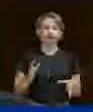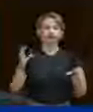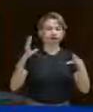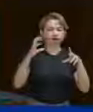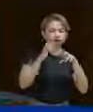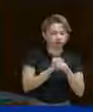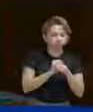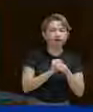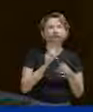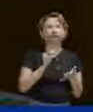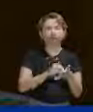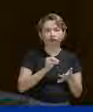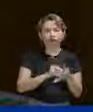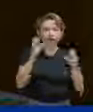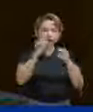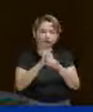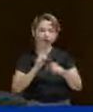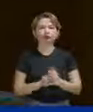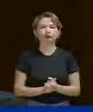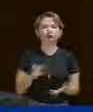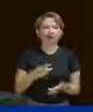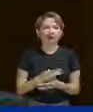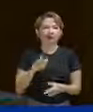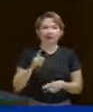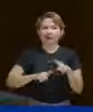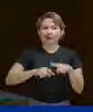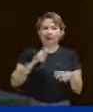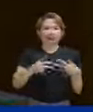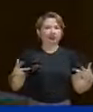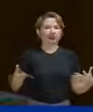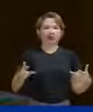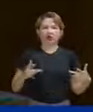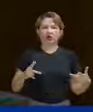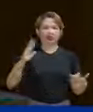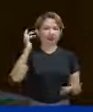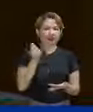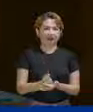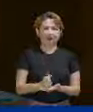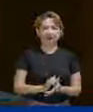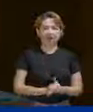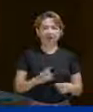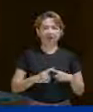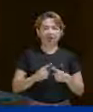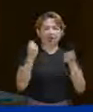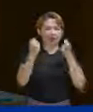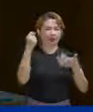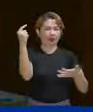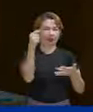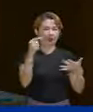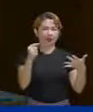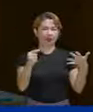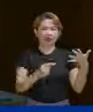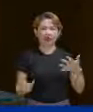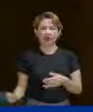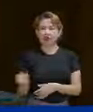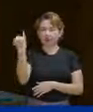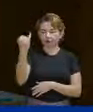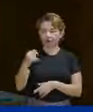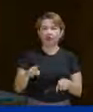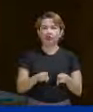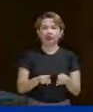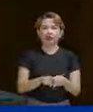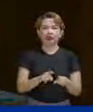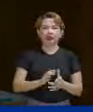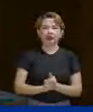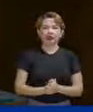obscuridade, contradição ou erro material na decisão embargada, Ela analisou todos os pontos relevantes, incluindo